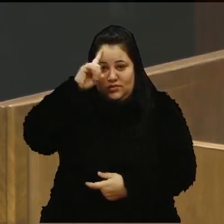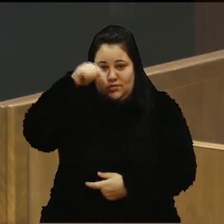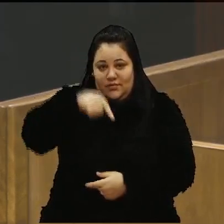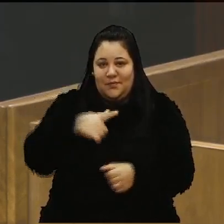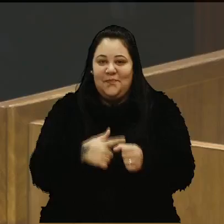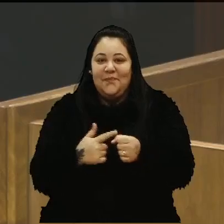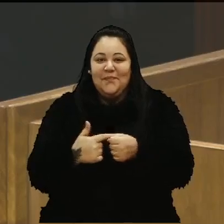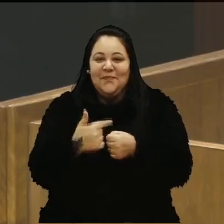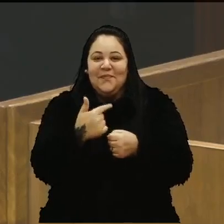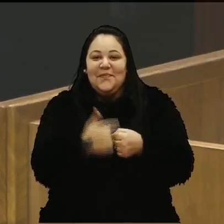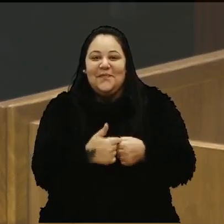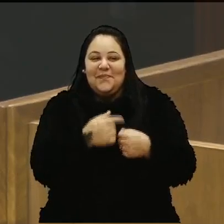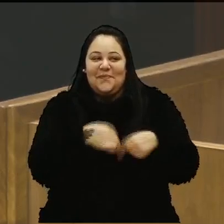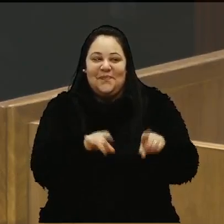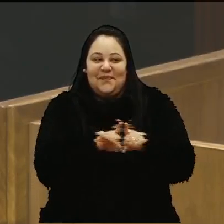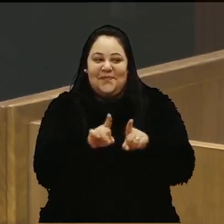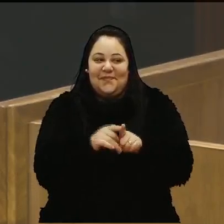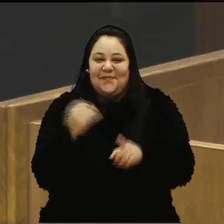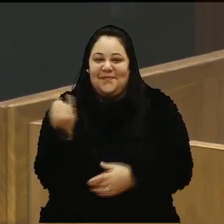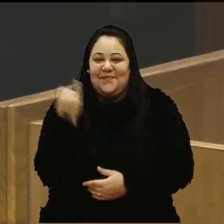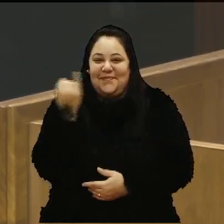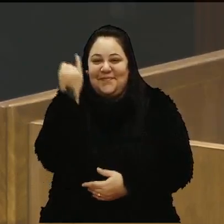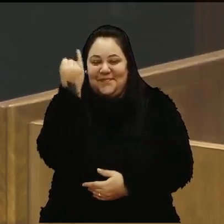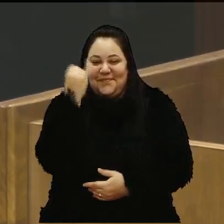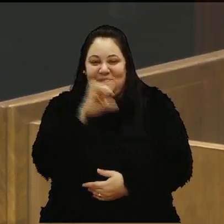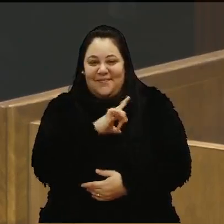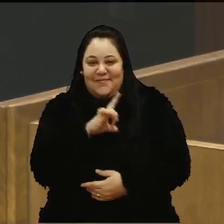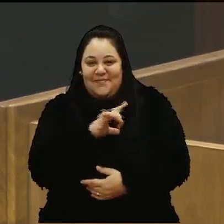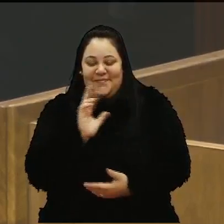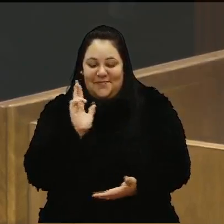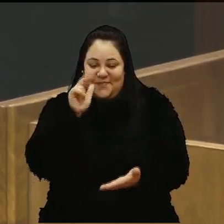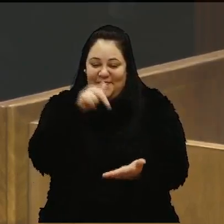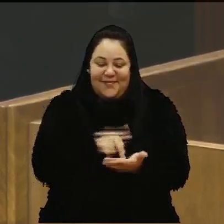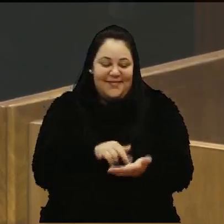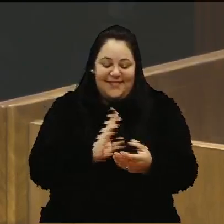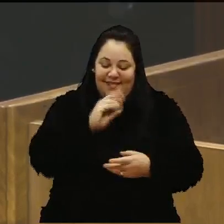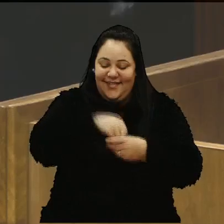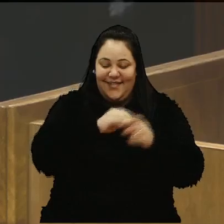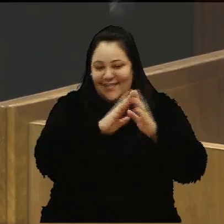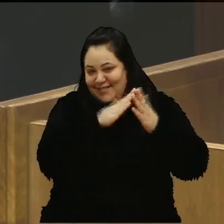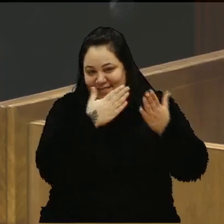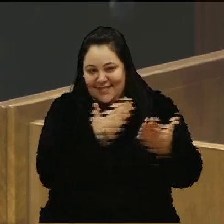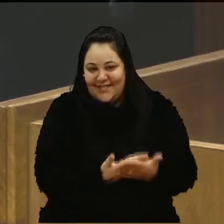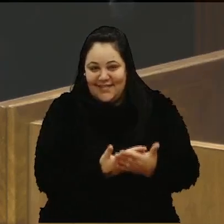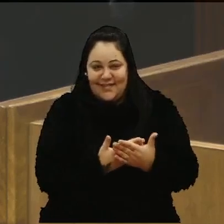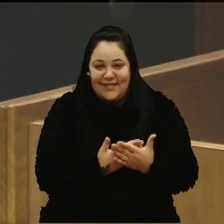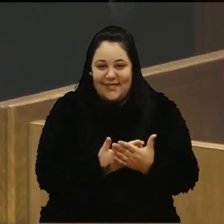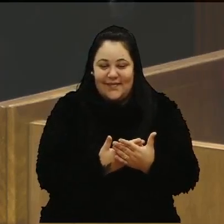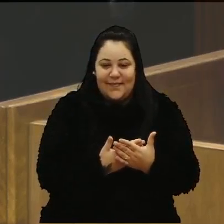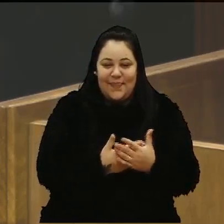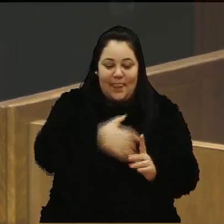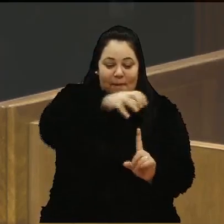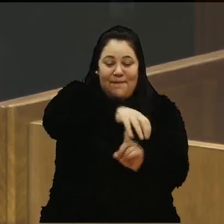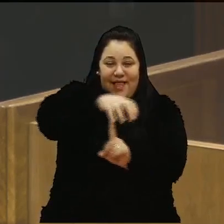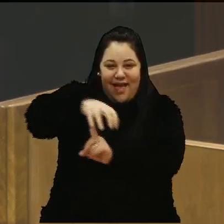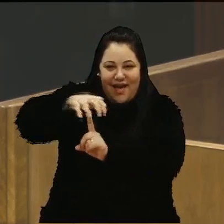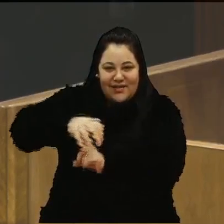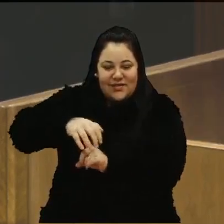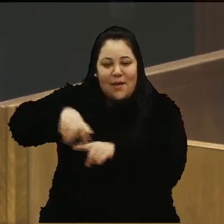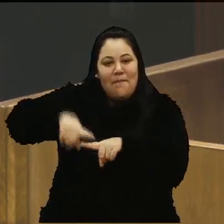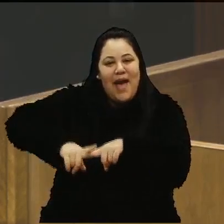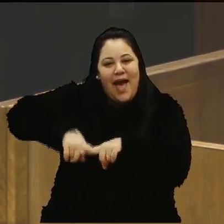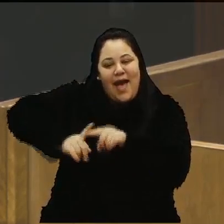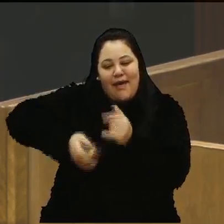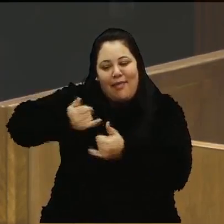a importância de ter isso realmente nas nossas escolas, nas praças e parques, mas também nas nossas